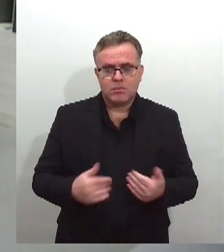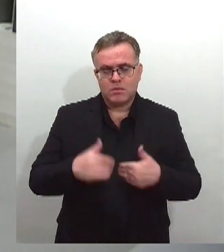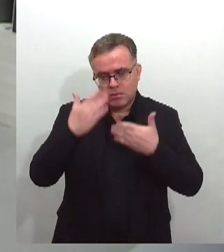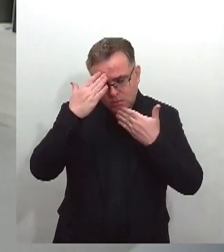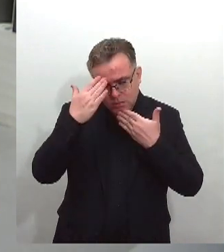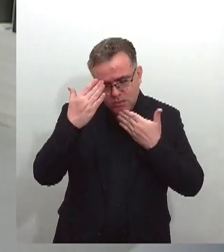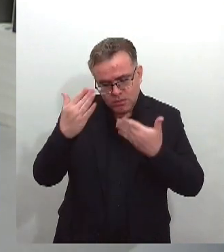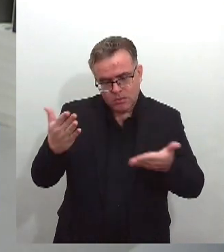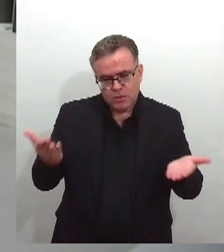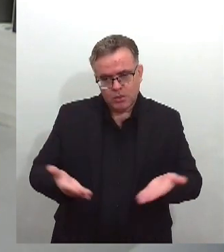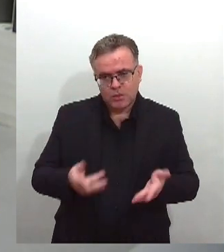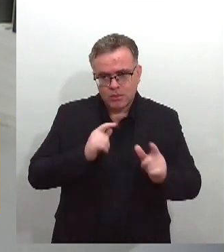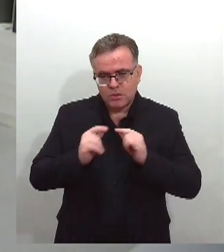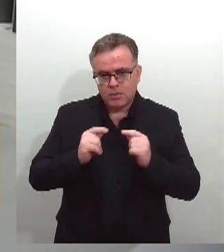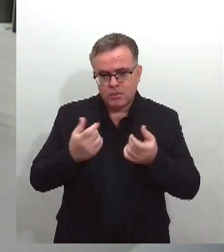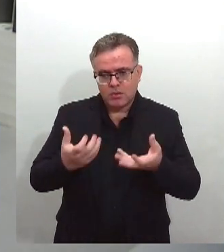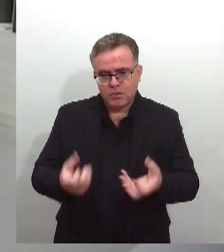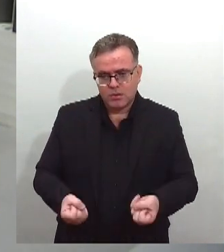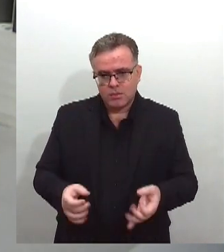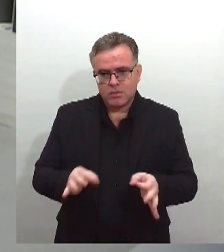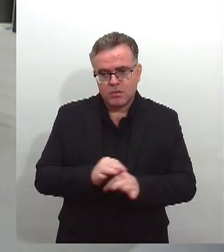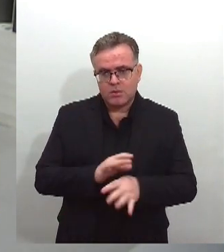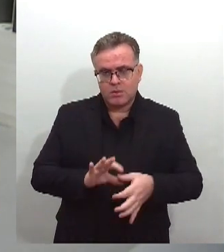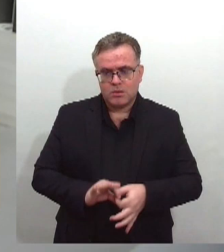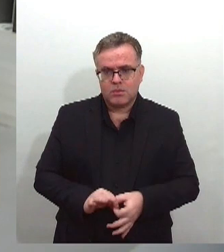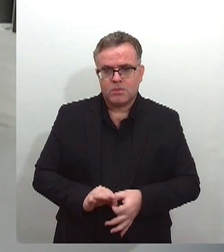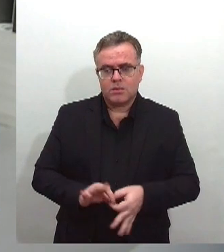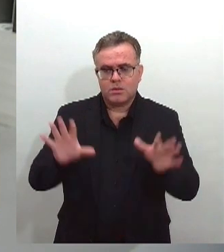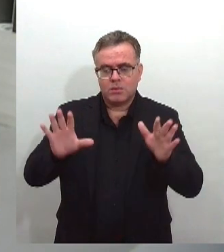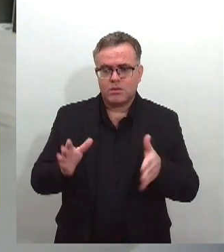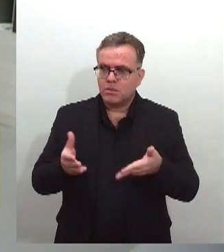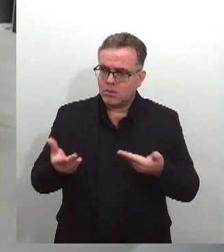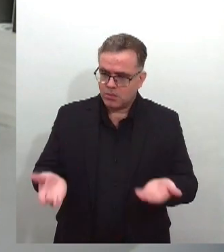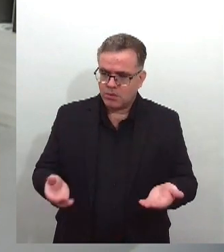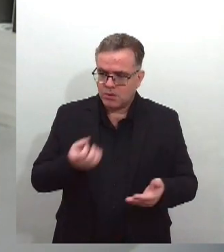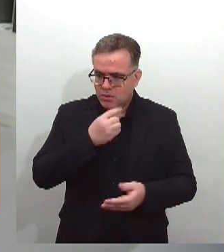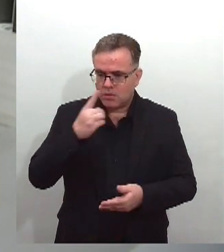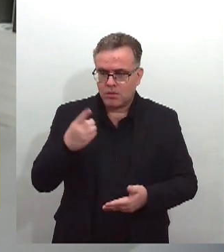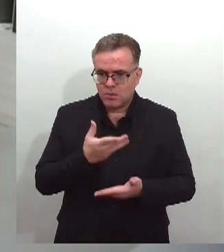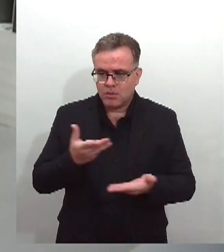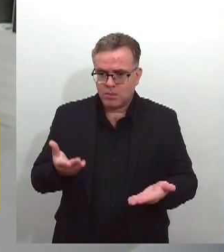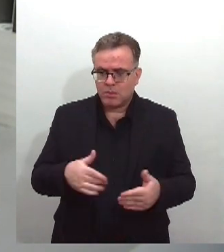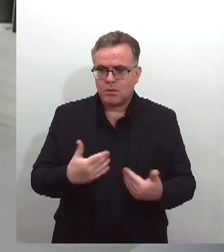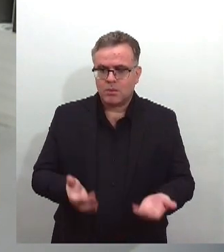aqui com a gente. O espaço está sempre aberto. Um bom dia. Eu que